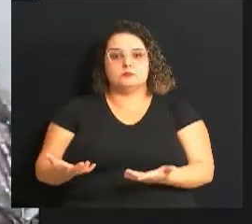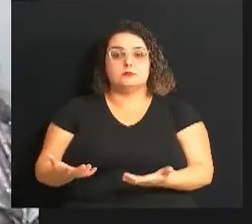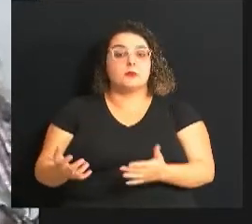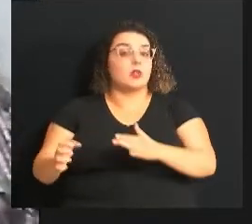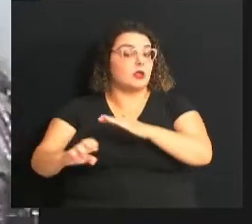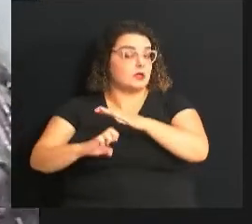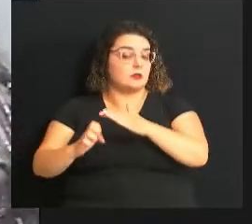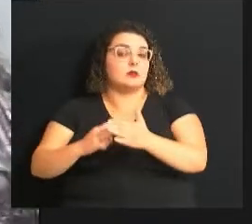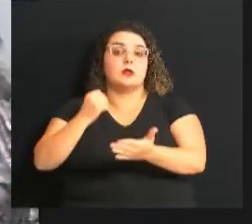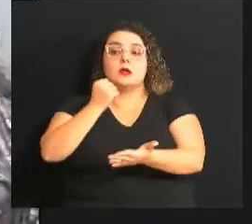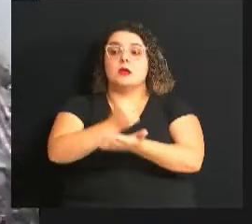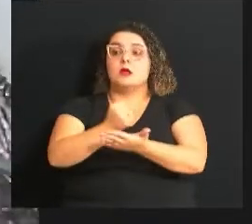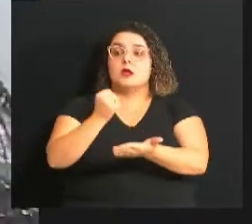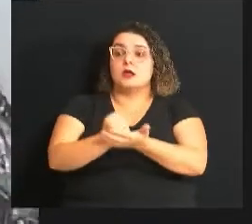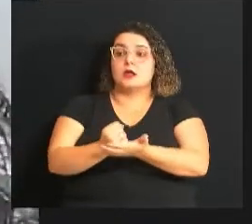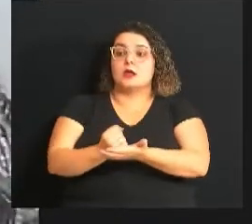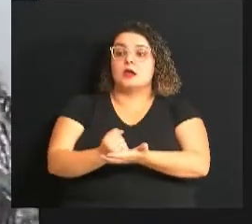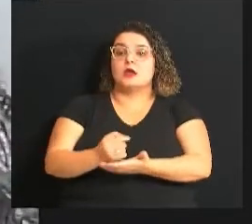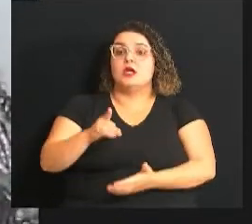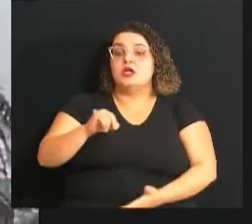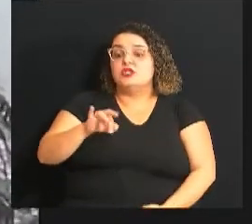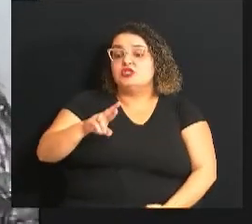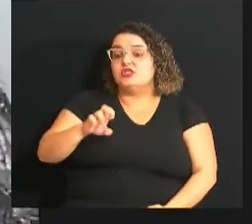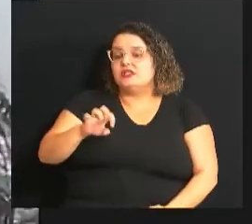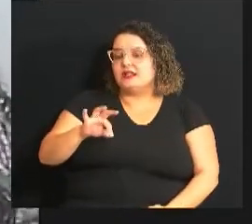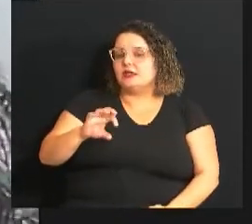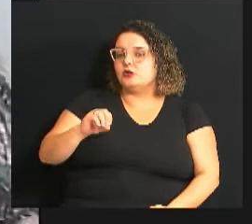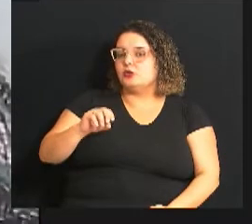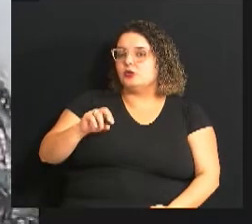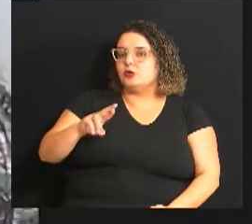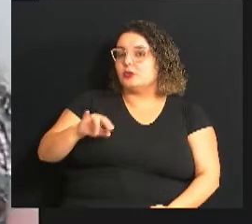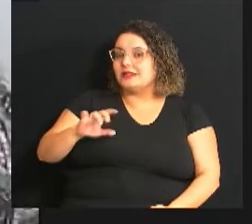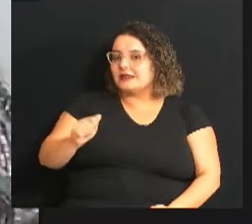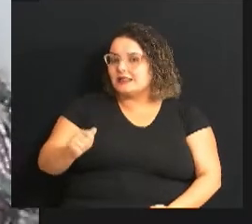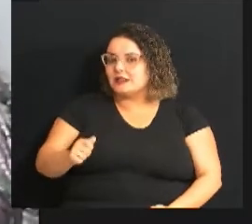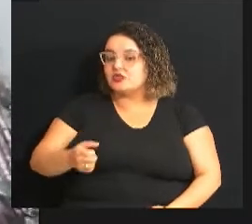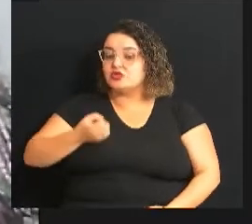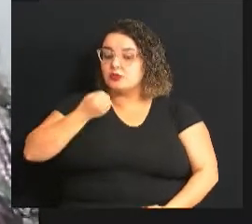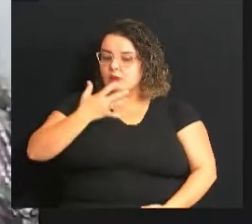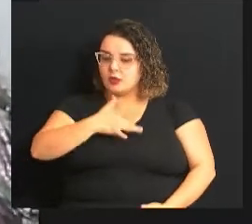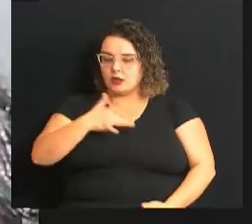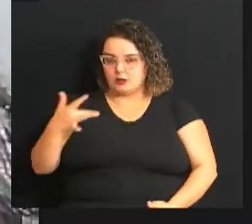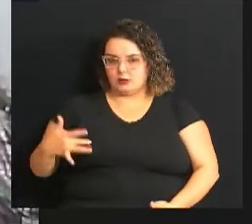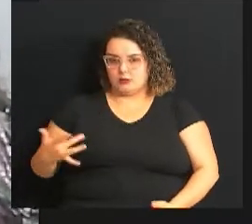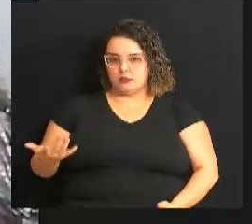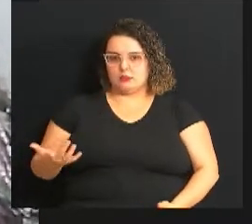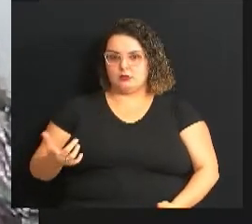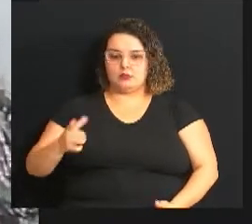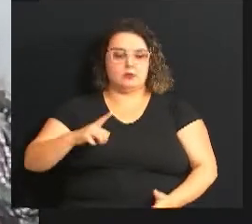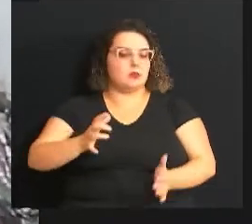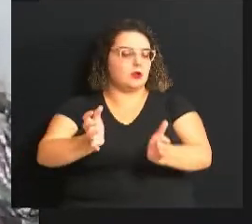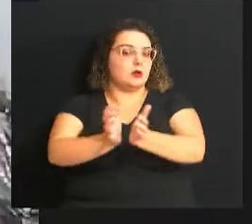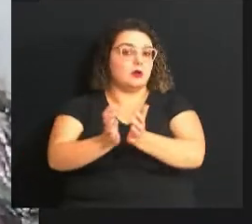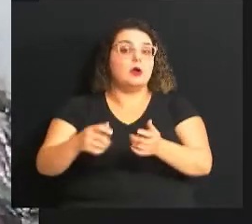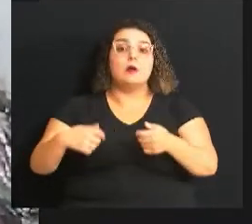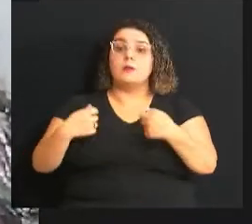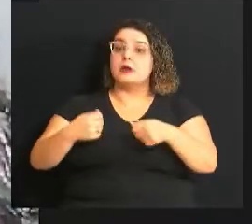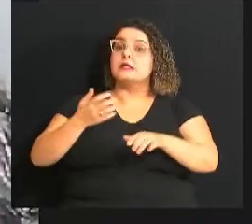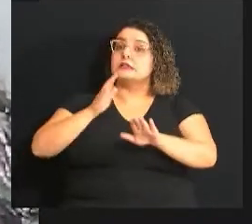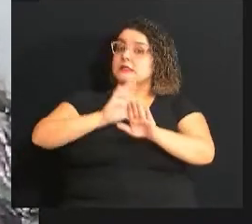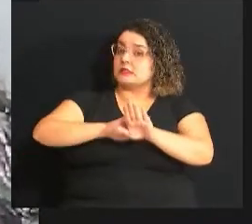contratando diretoria de bem-estar. Ora, não adianta eu ter só uma diretoria de bem-estar, eu preciso ter ações